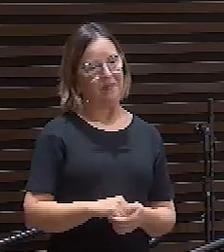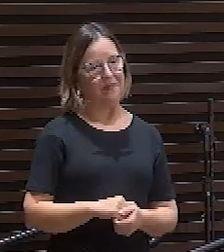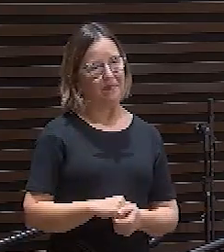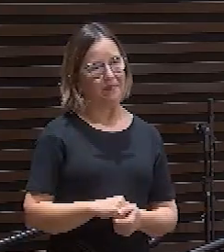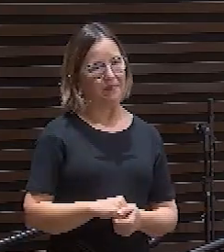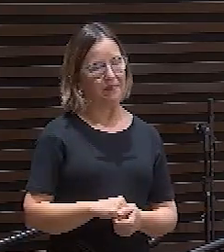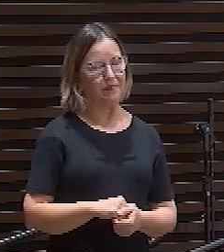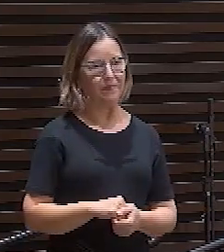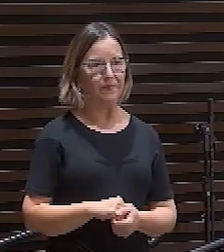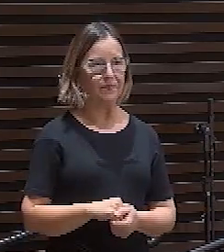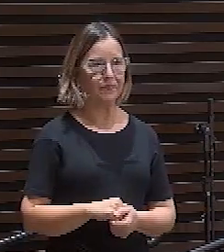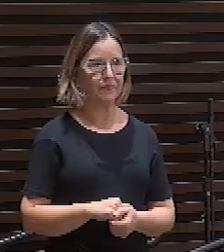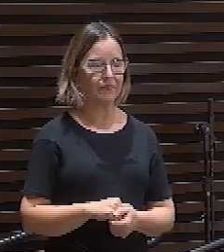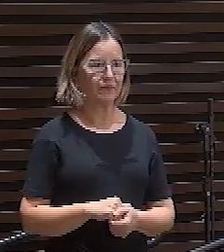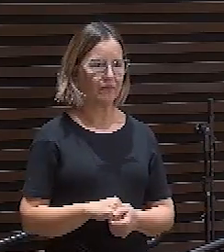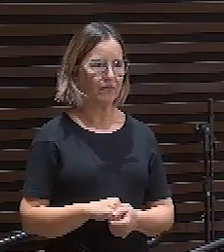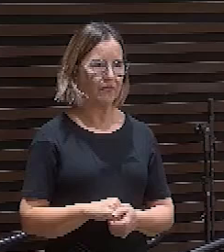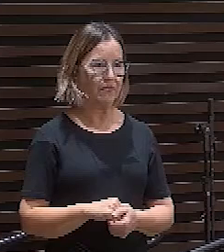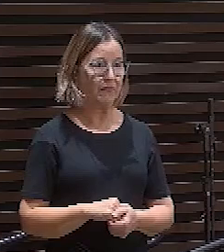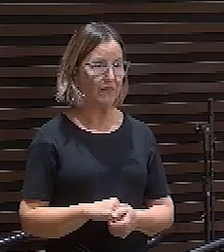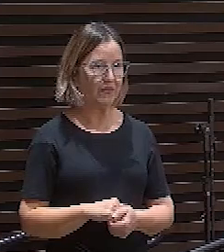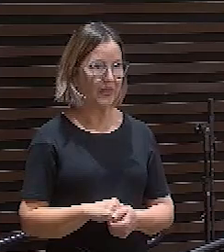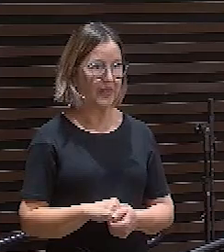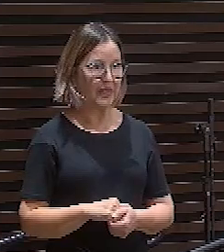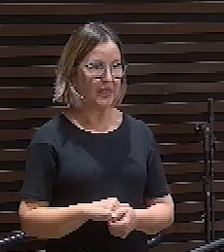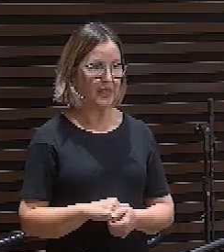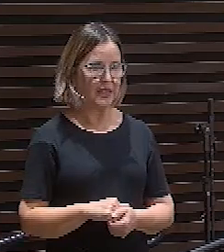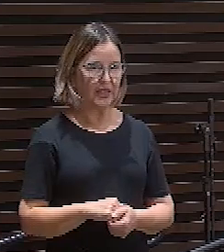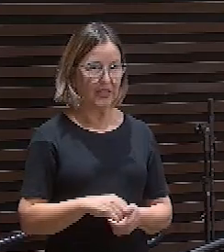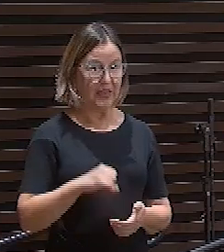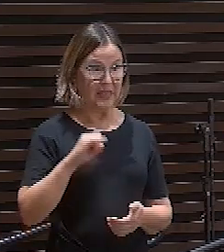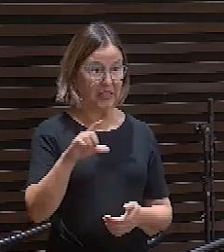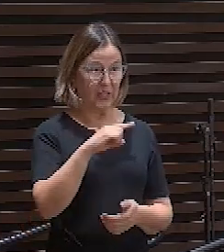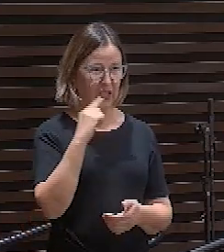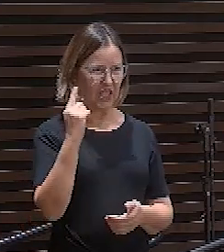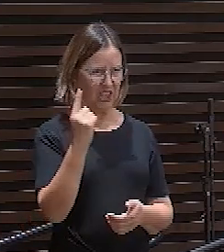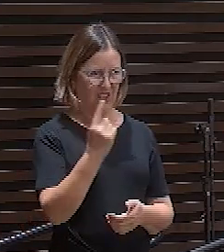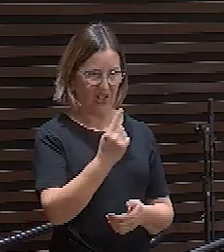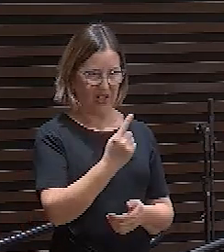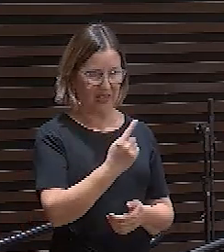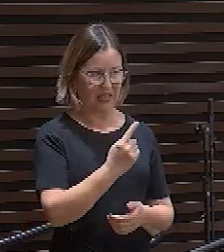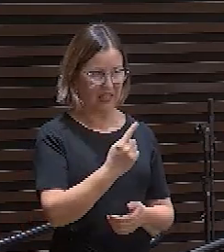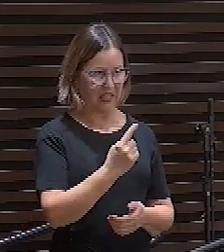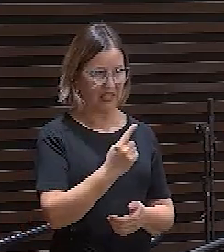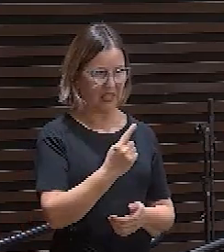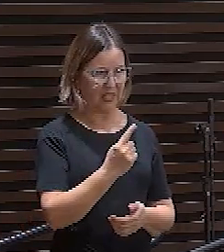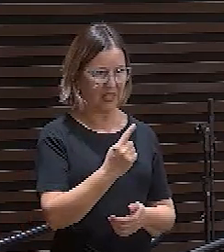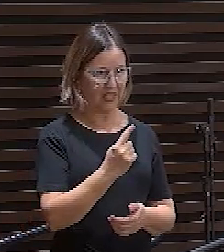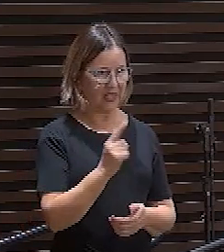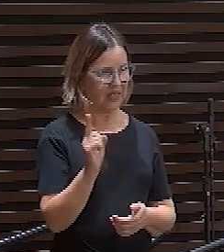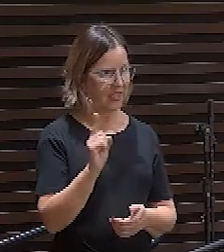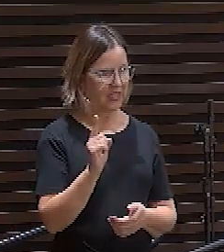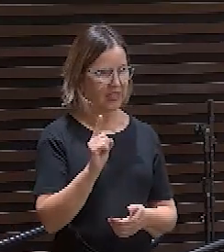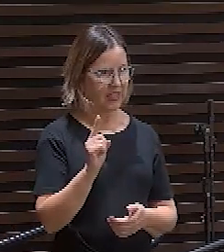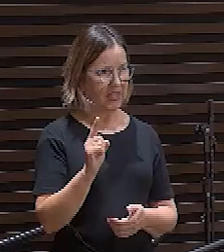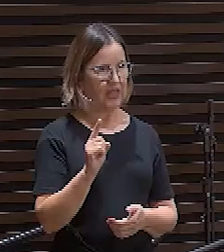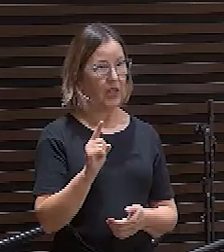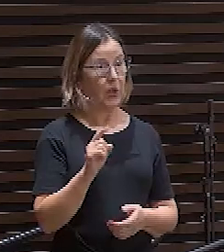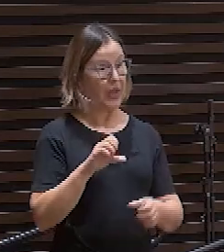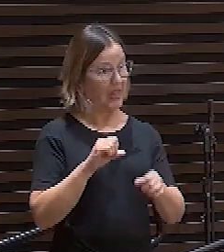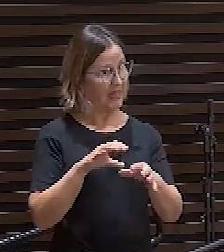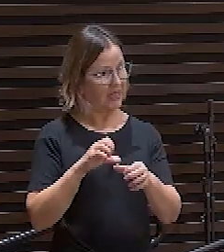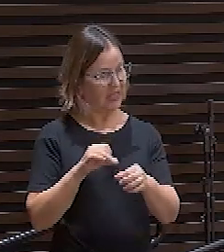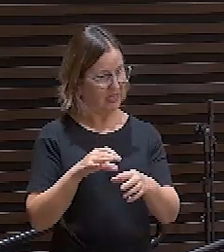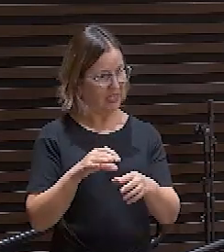E pode ser, gente, que se a gente negligenciar, quando a gente perceber, vai ser muito tarde. Aí não dá mais